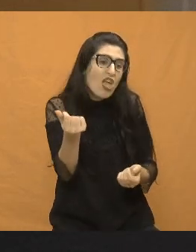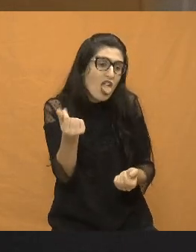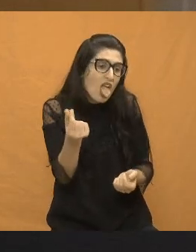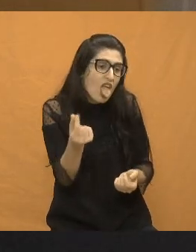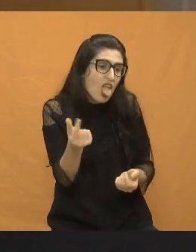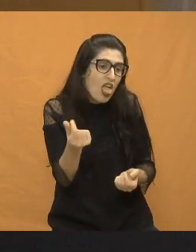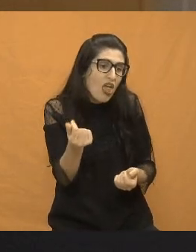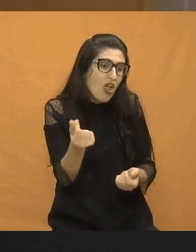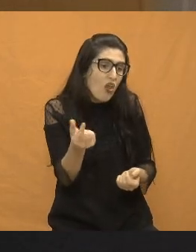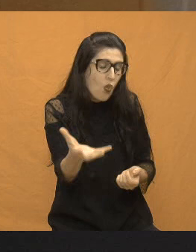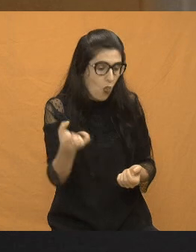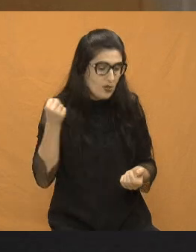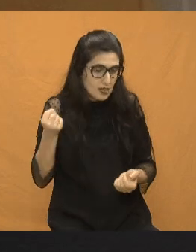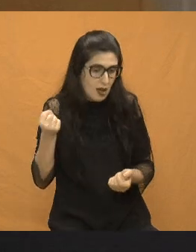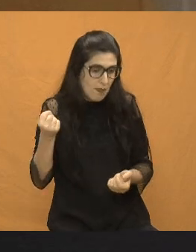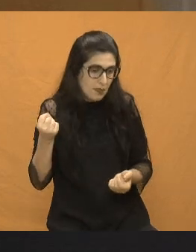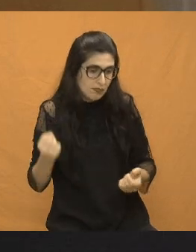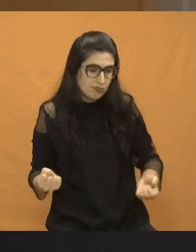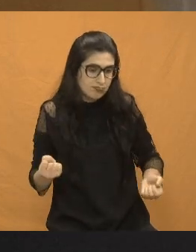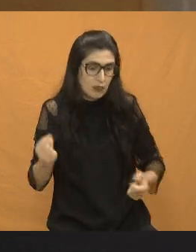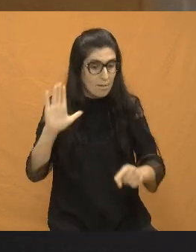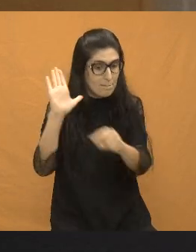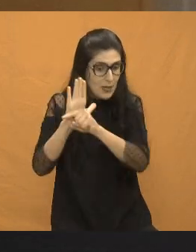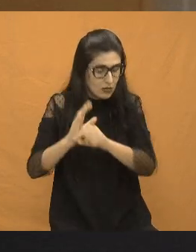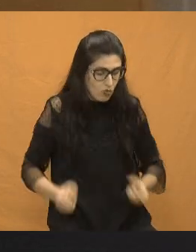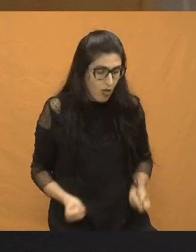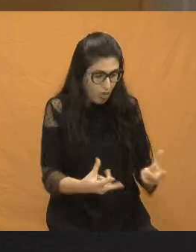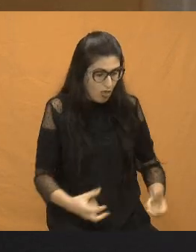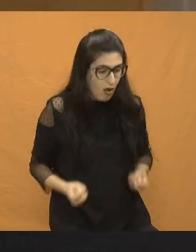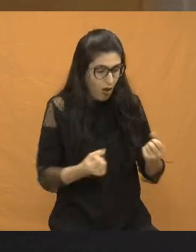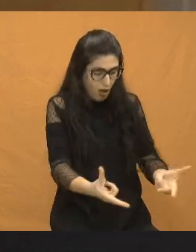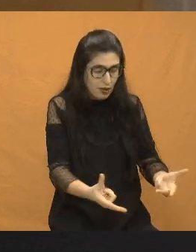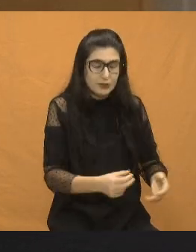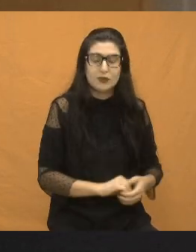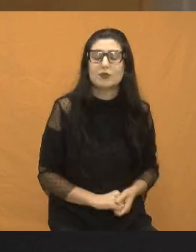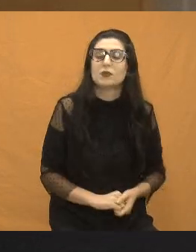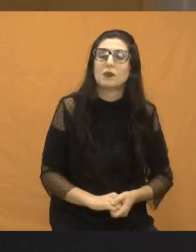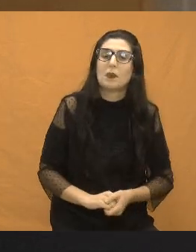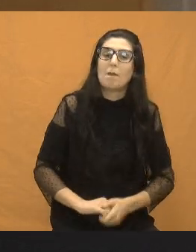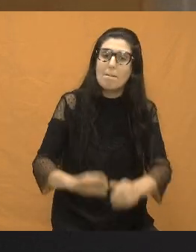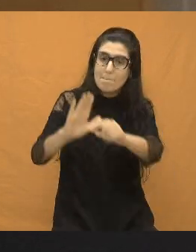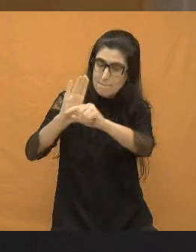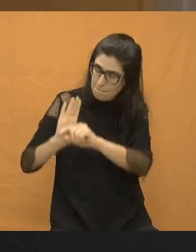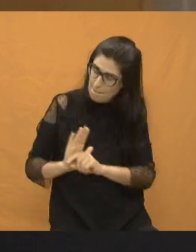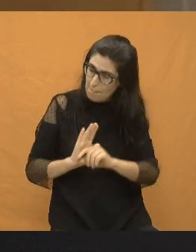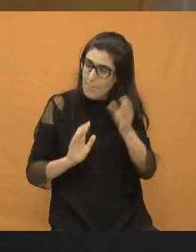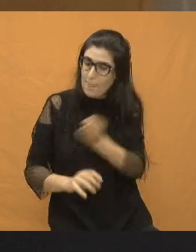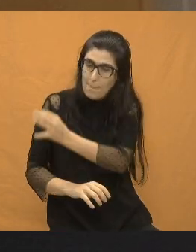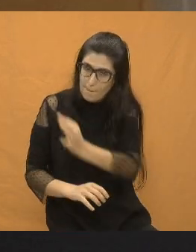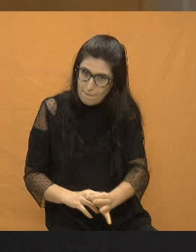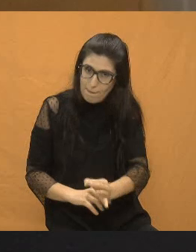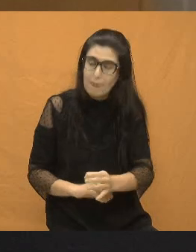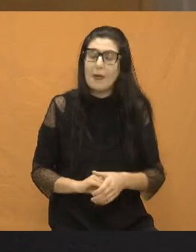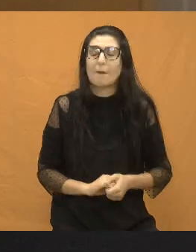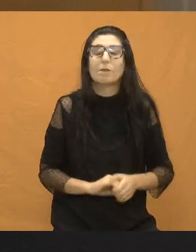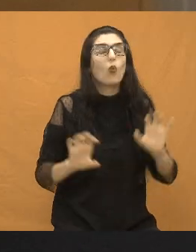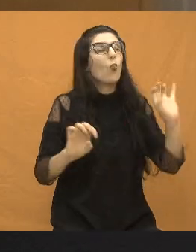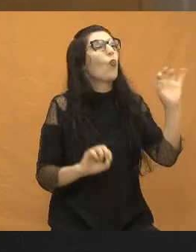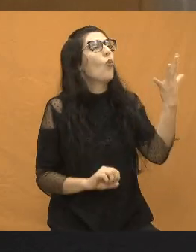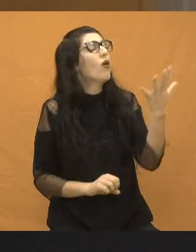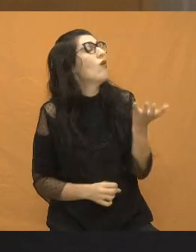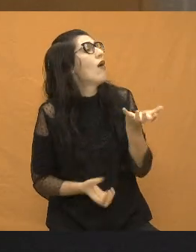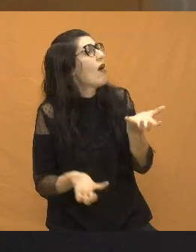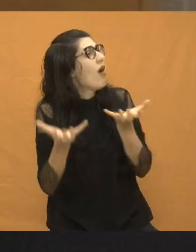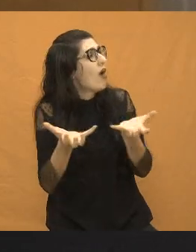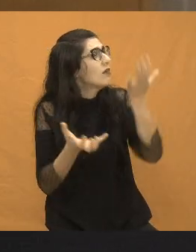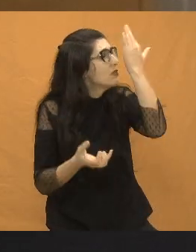você gasta, tirando as despesas de juros e as receitas de juros. E quando você quer o